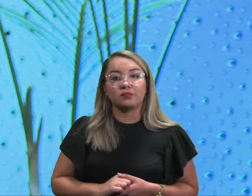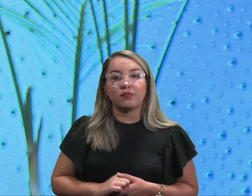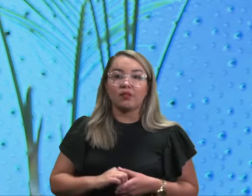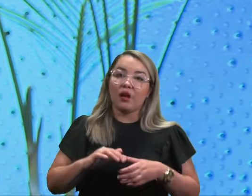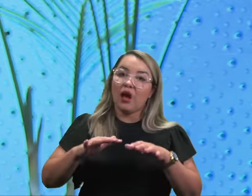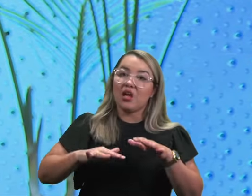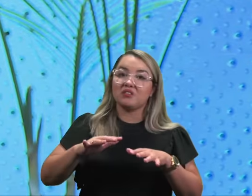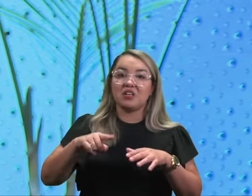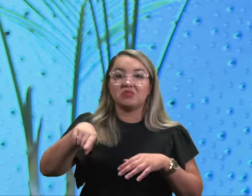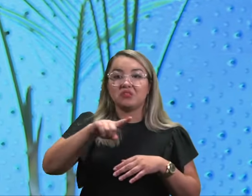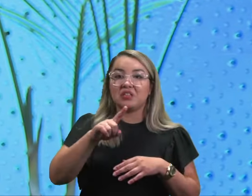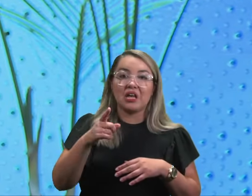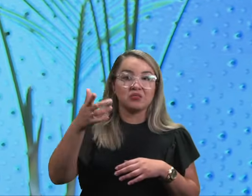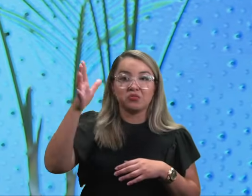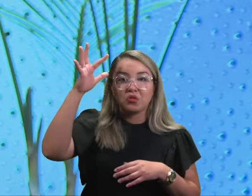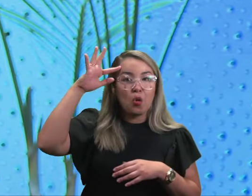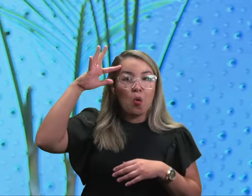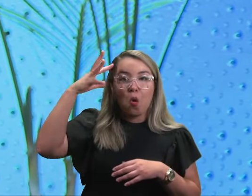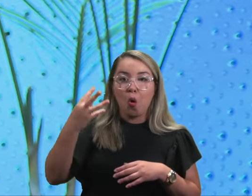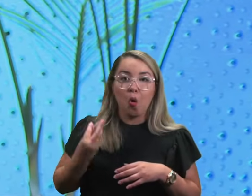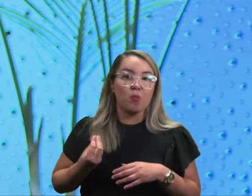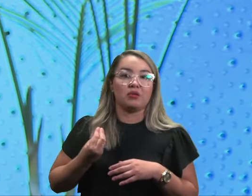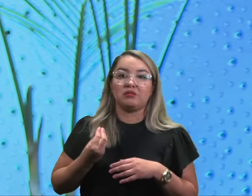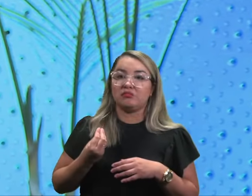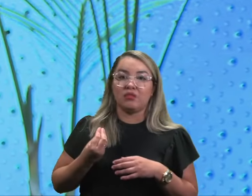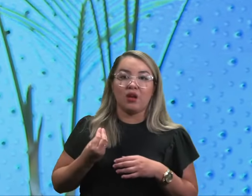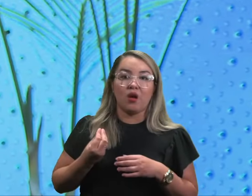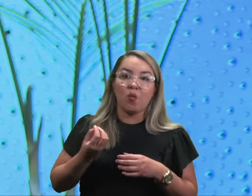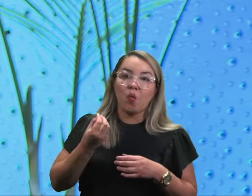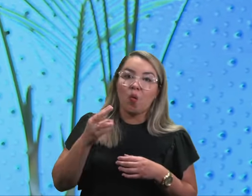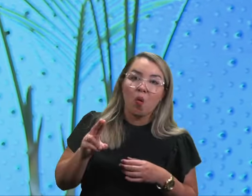Talvez você não tenha ainda compreendido ou